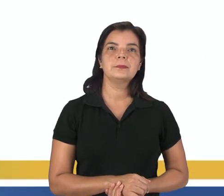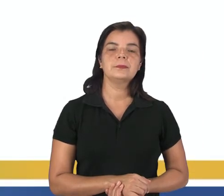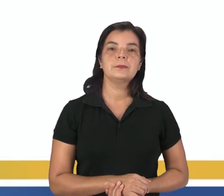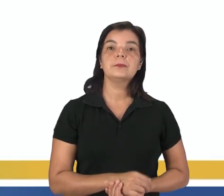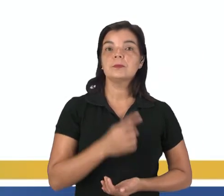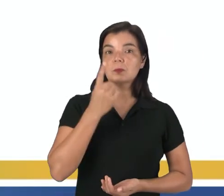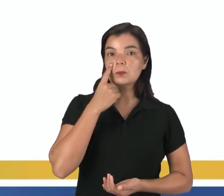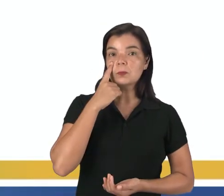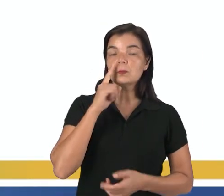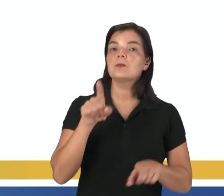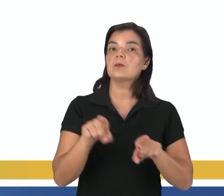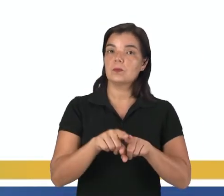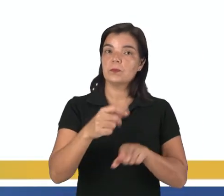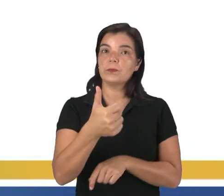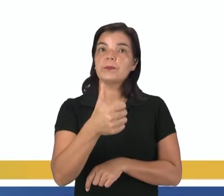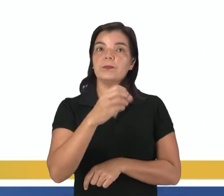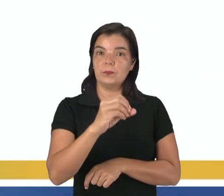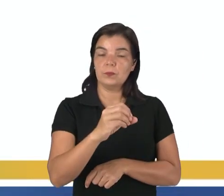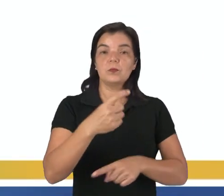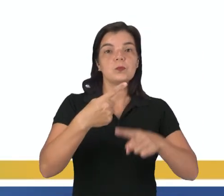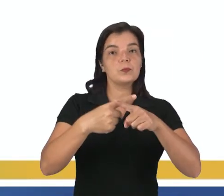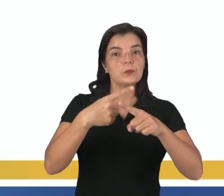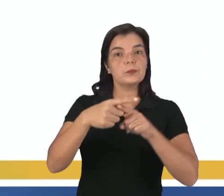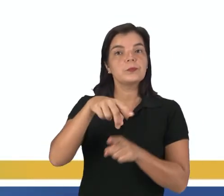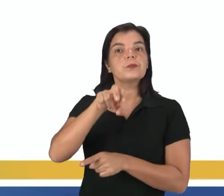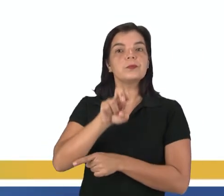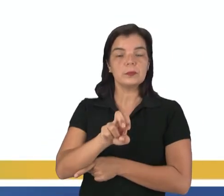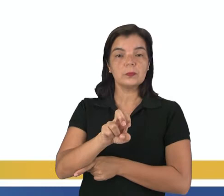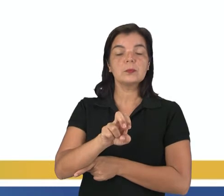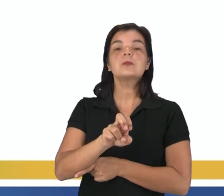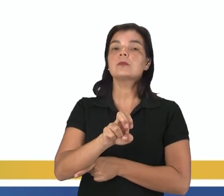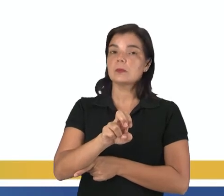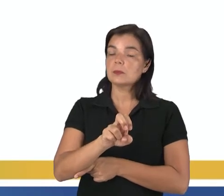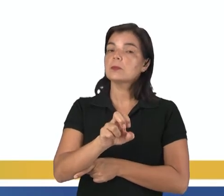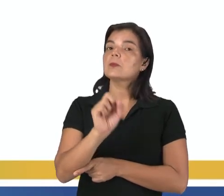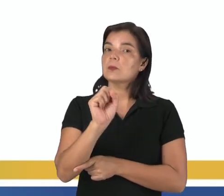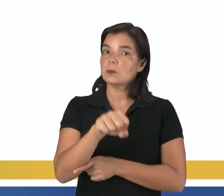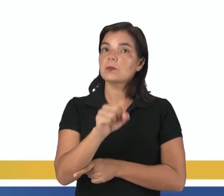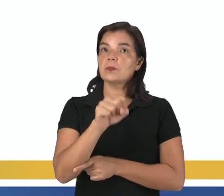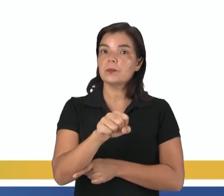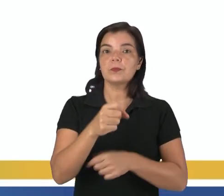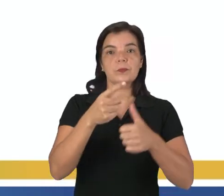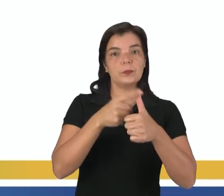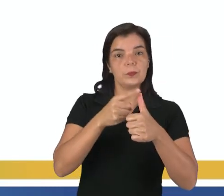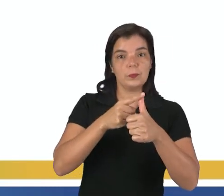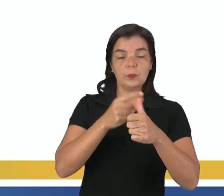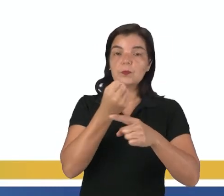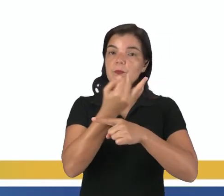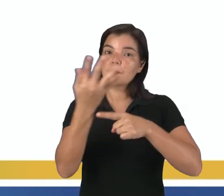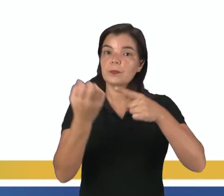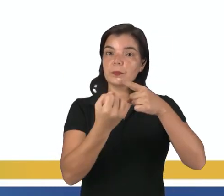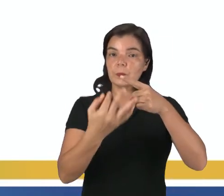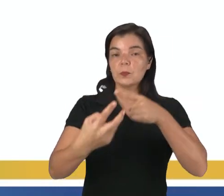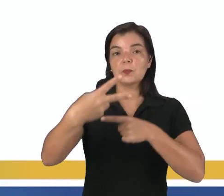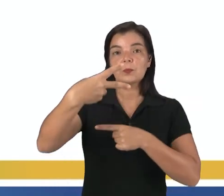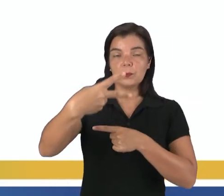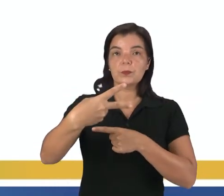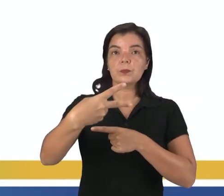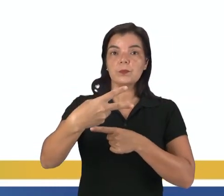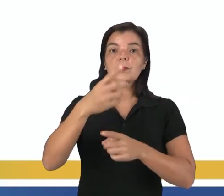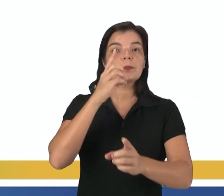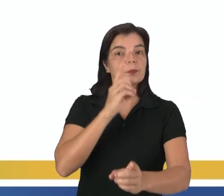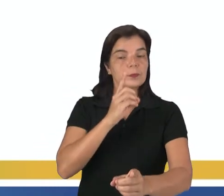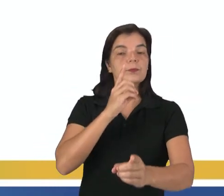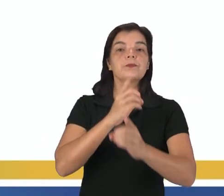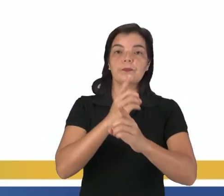Então, note que 10 é múltiplo de 5, né? Então, podemos multiplicar a primeira fração por 2 e encontrar